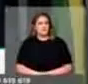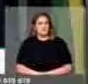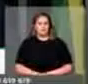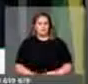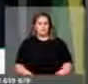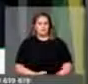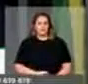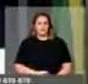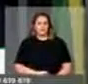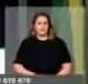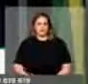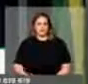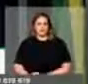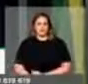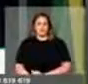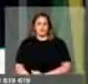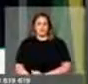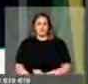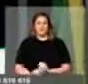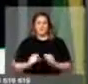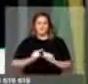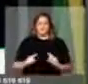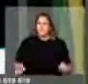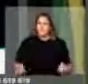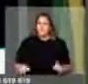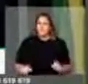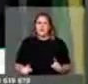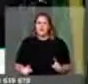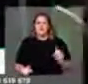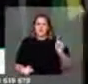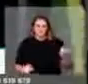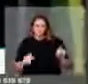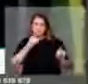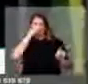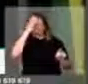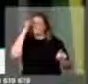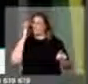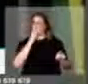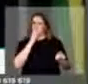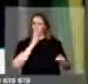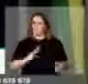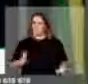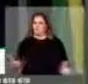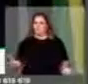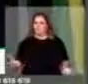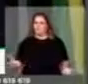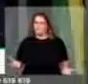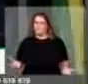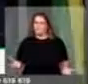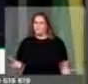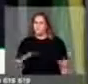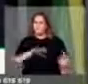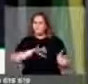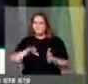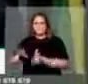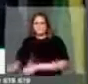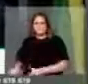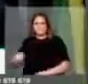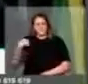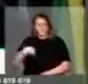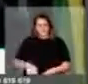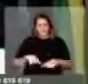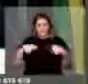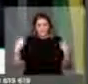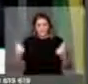se você não combater esse tipo de crime que acabou de ver que não tem turismo o turista não vai em local onde a violência não vir a